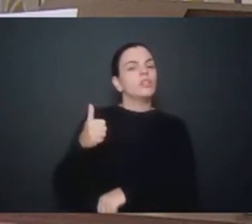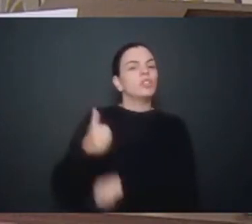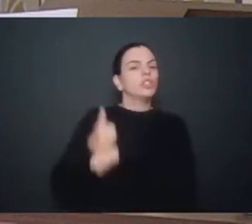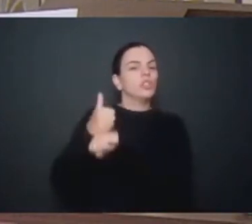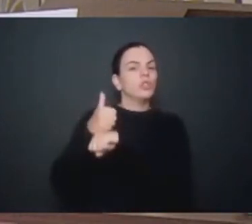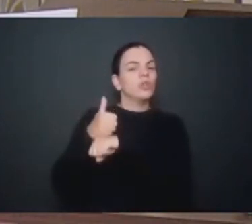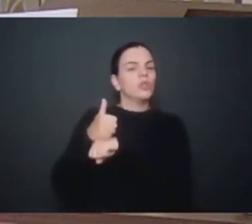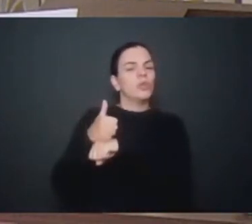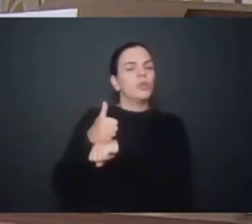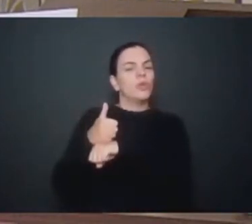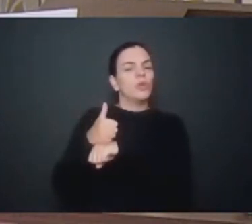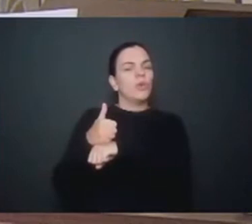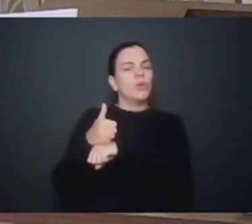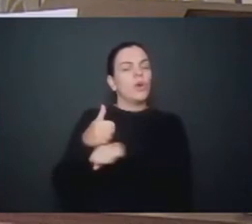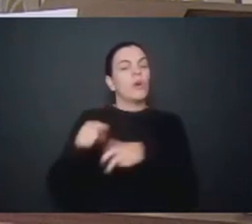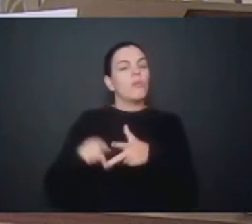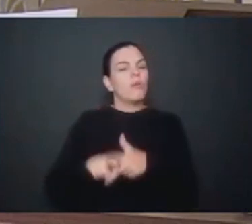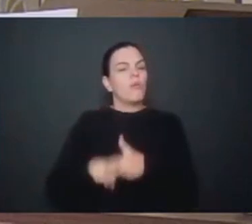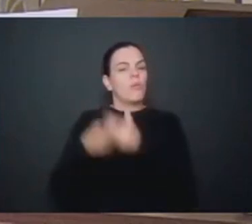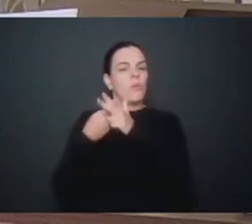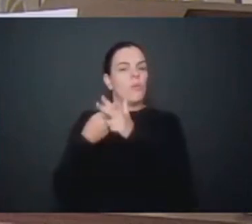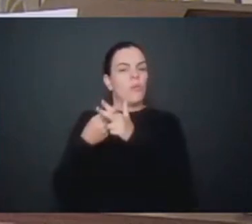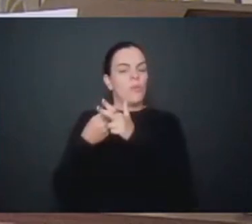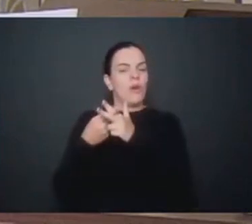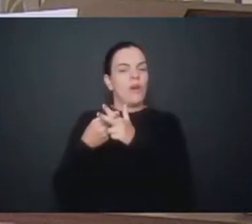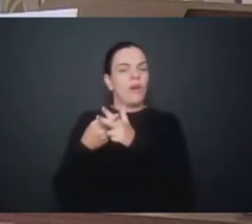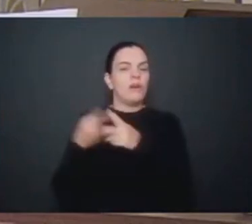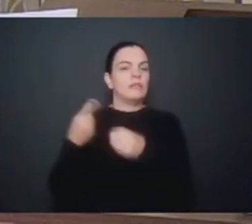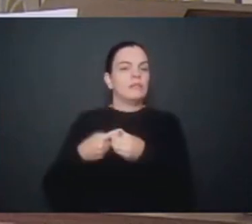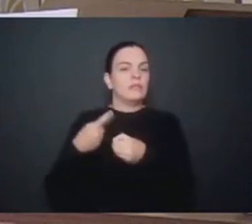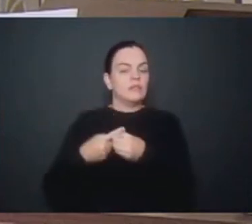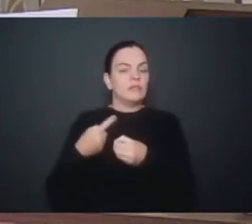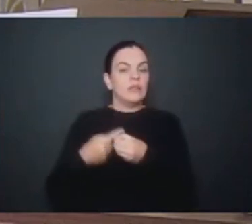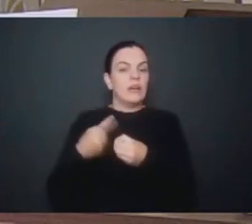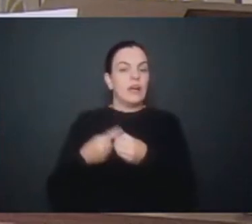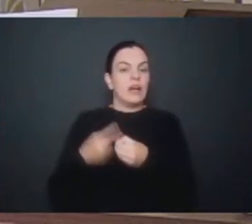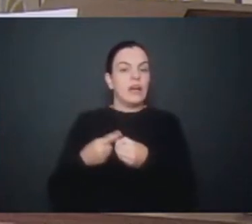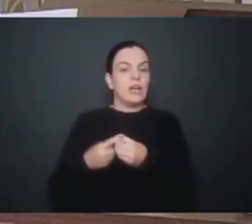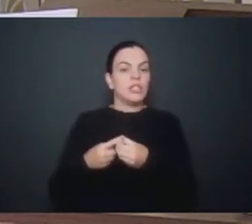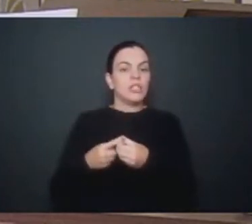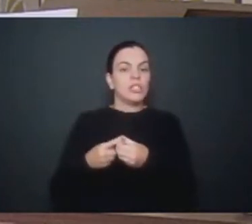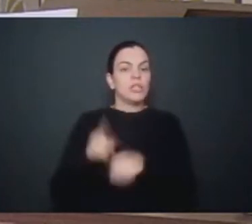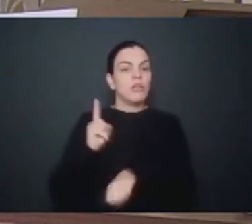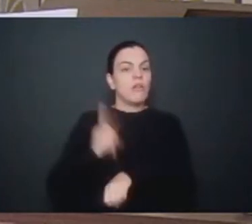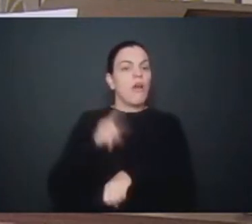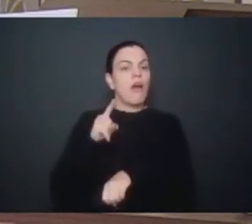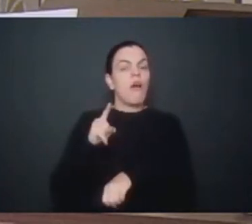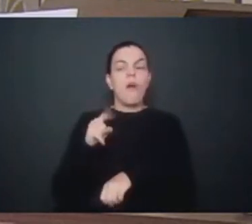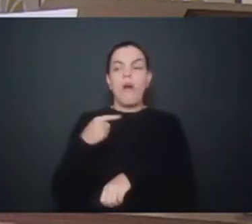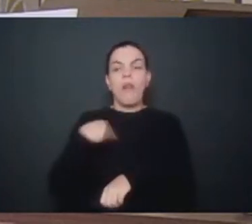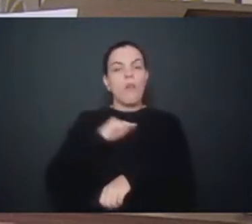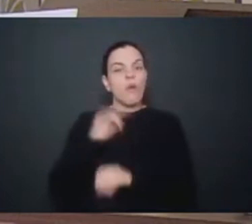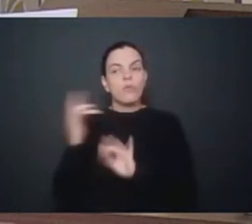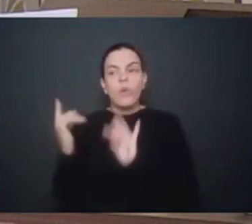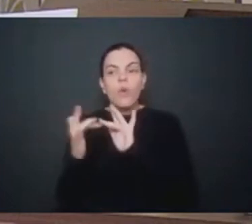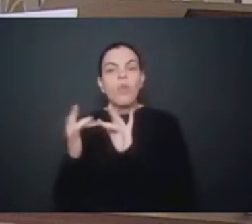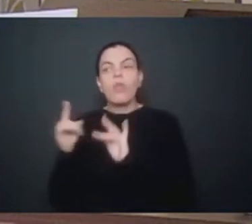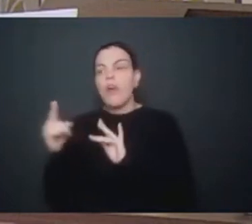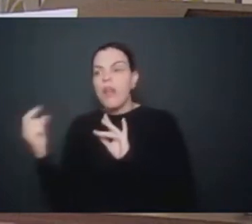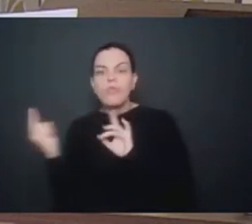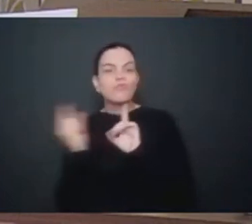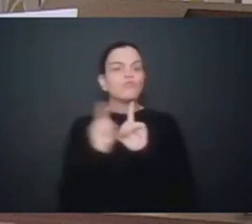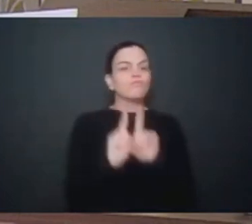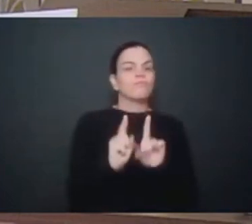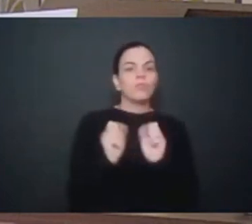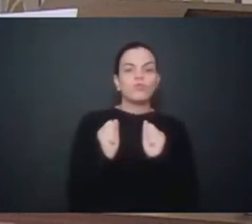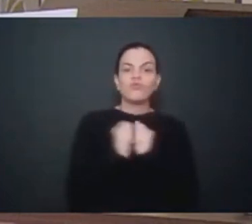Distrito de Manutenção Urbana do Cajuru, tem prontamente já conectou o CETRAN também, que foi lá e sinalizou de forma que fique